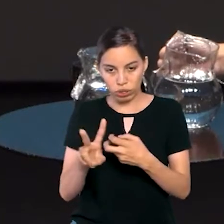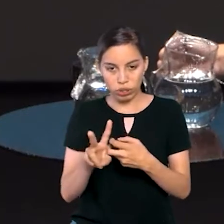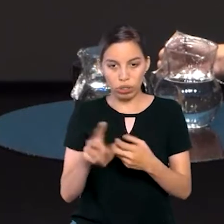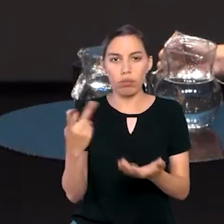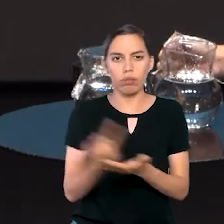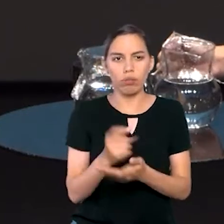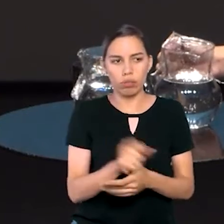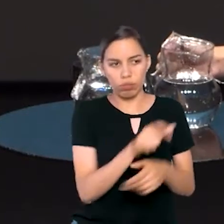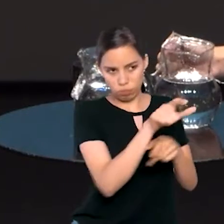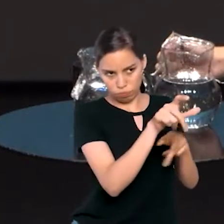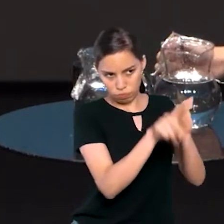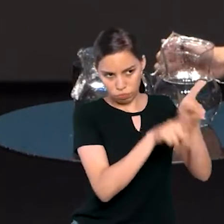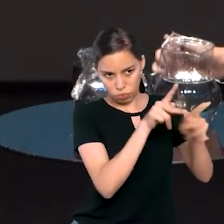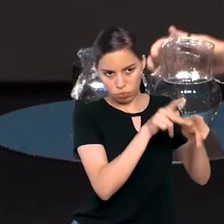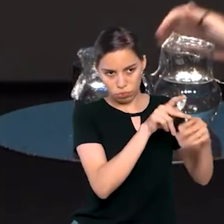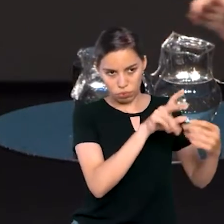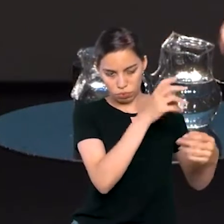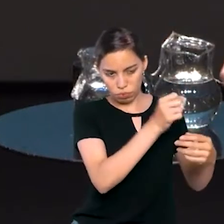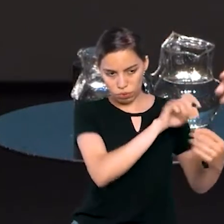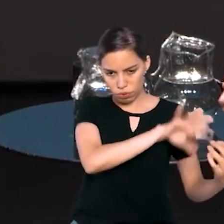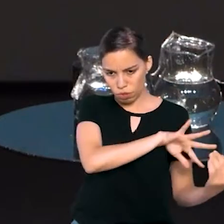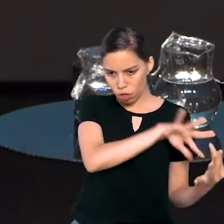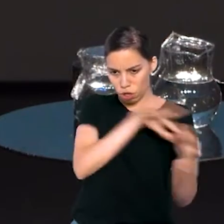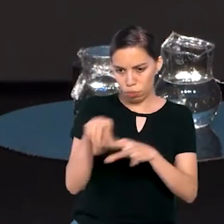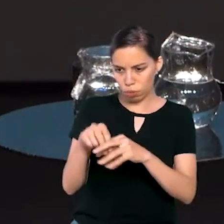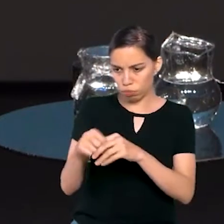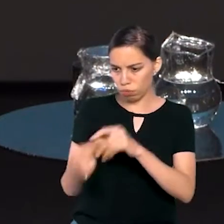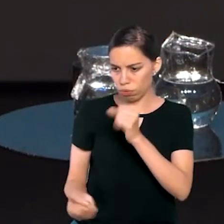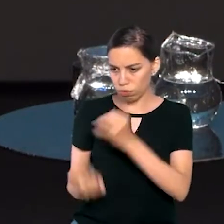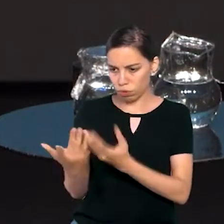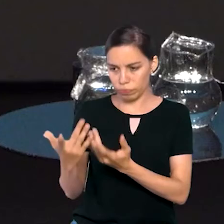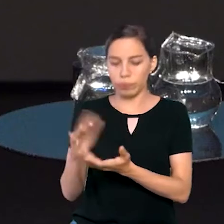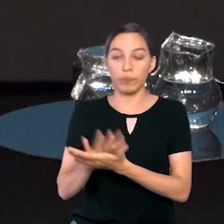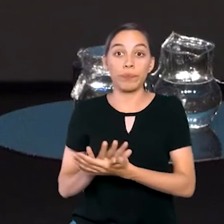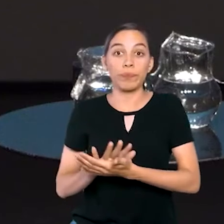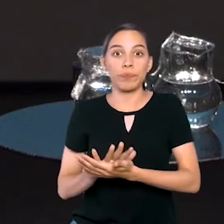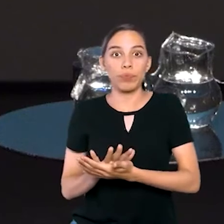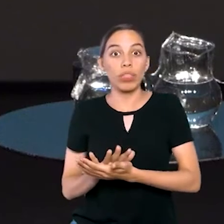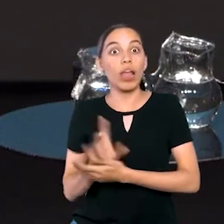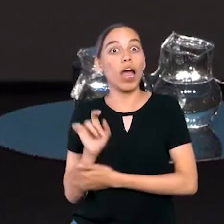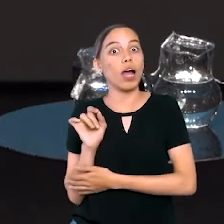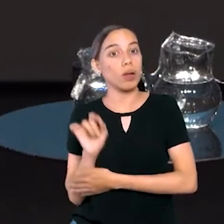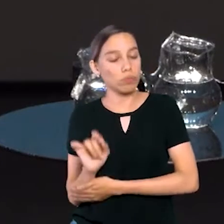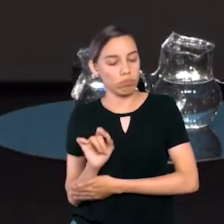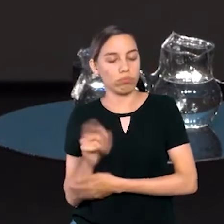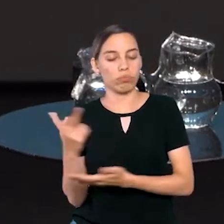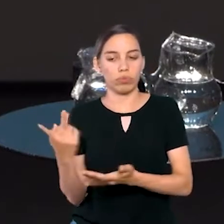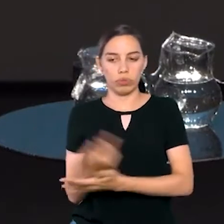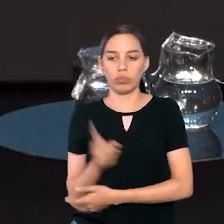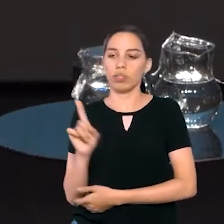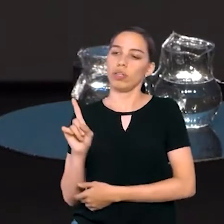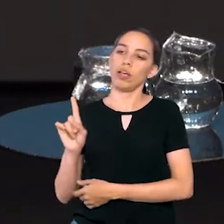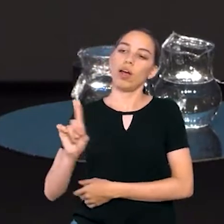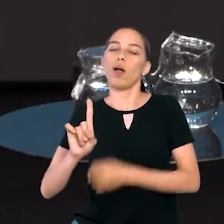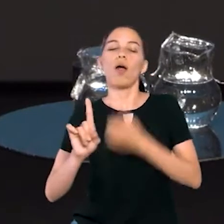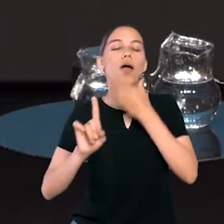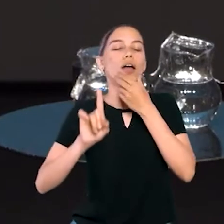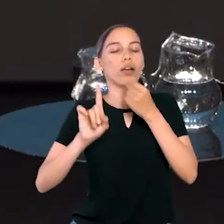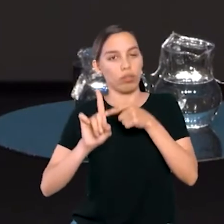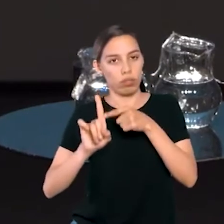partir daquilo. O Maxuara, esse rapaz grande, bonito, andando na praia no Rio de